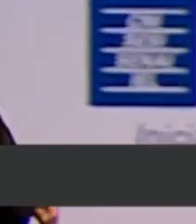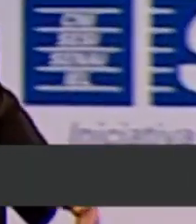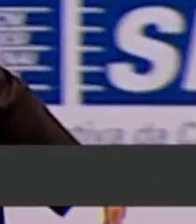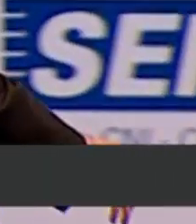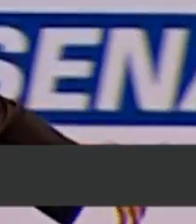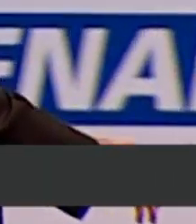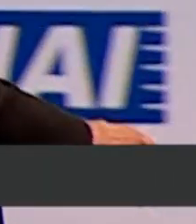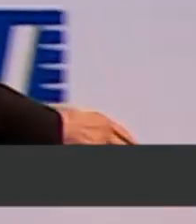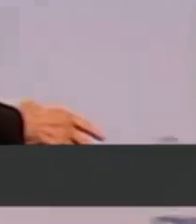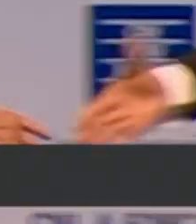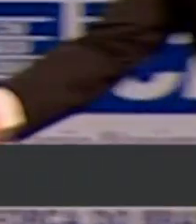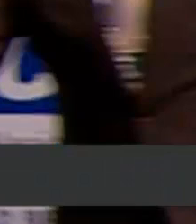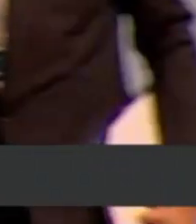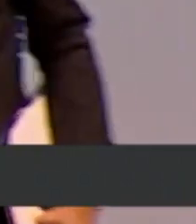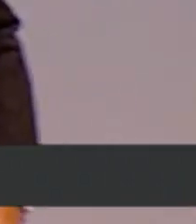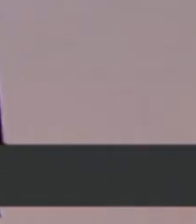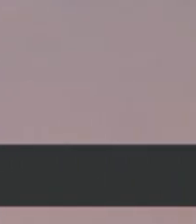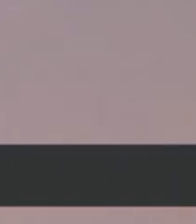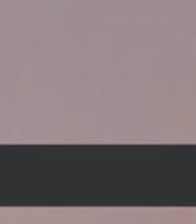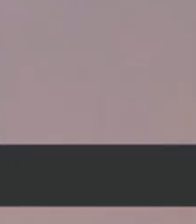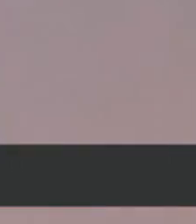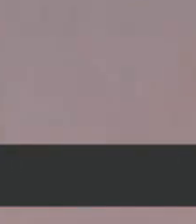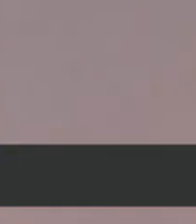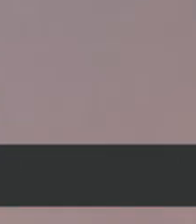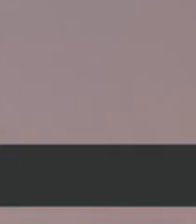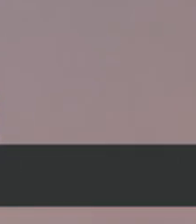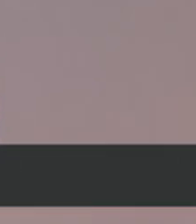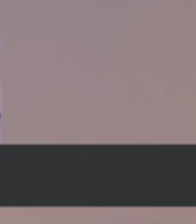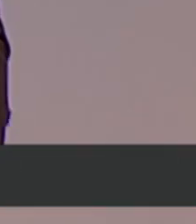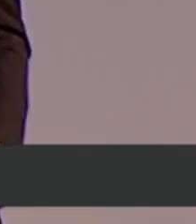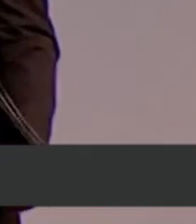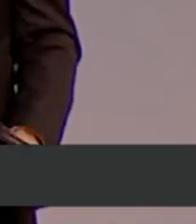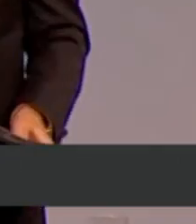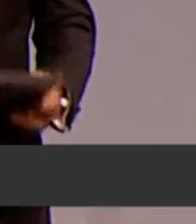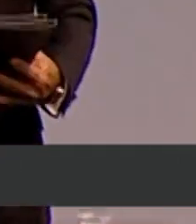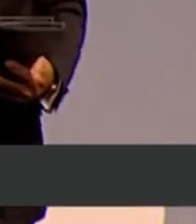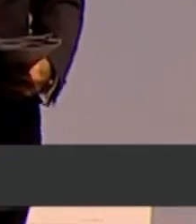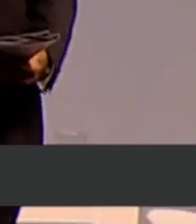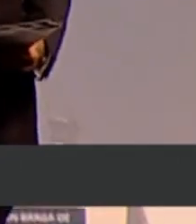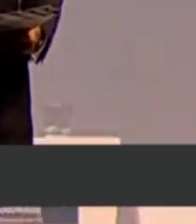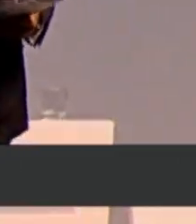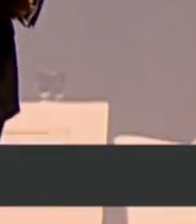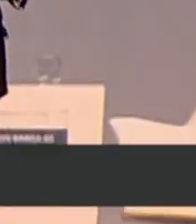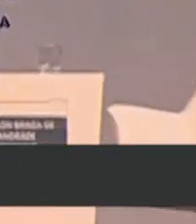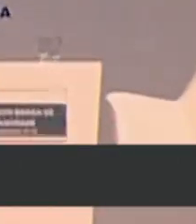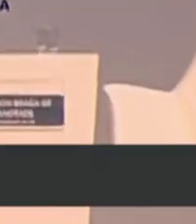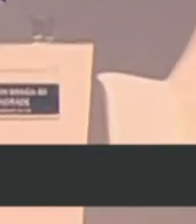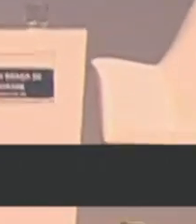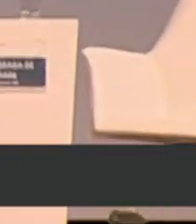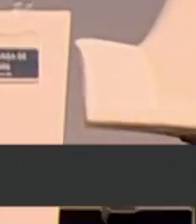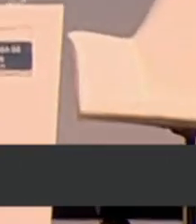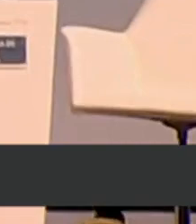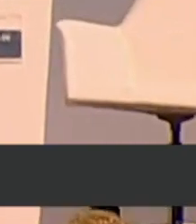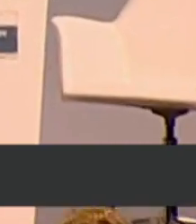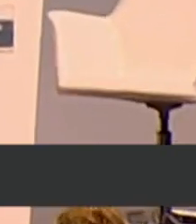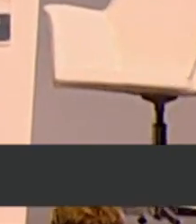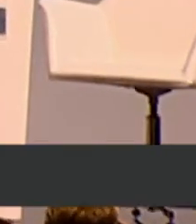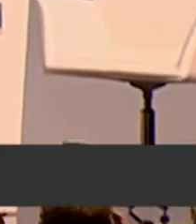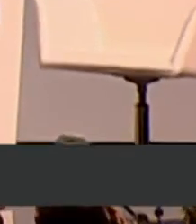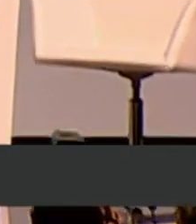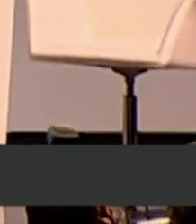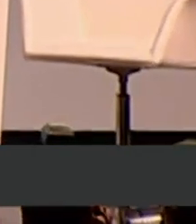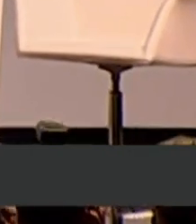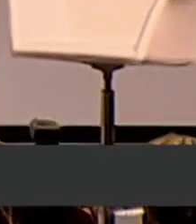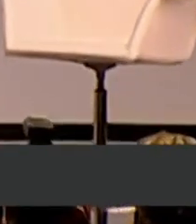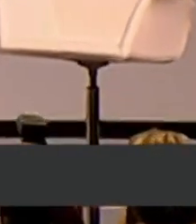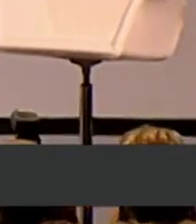Encerramos essa cerimônia de abertura e solicitamos a todos que permaneçam em seus lugares até a saída do excelentíssimo senhor presidente